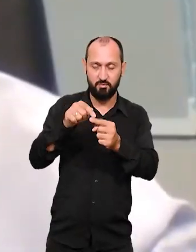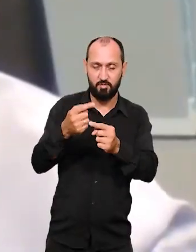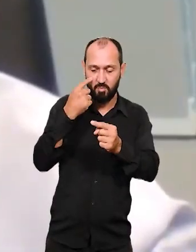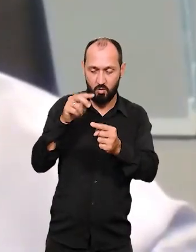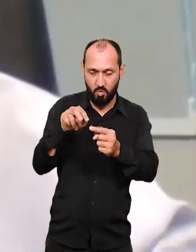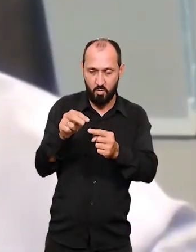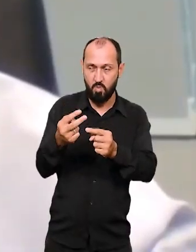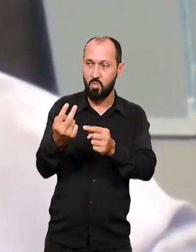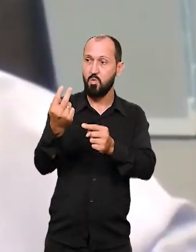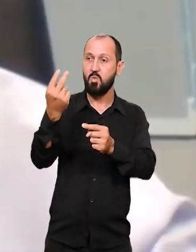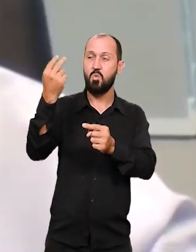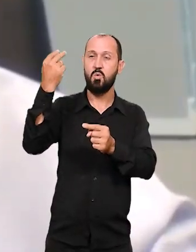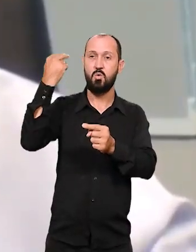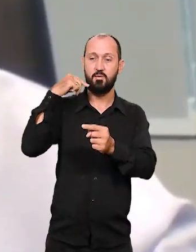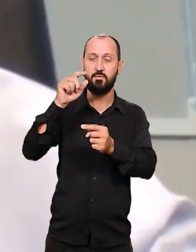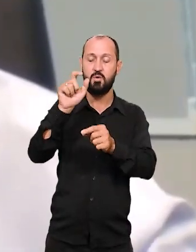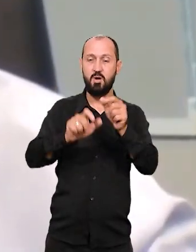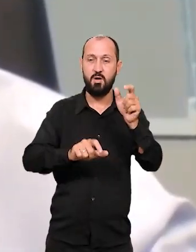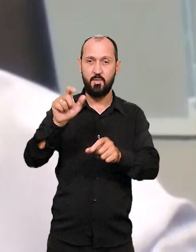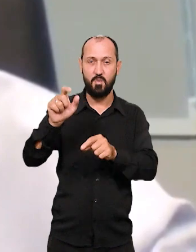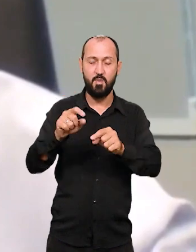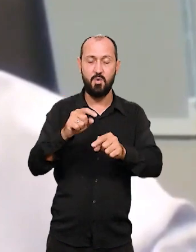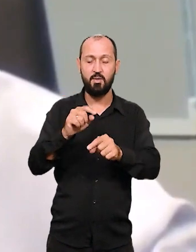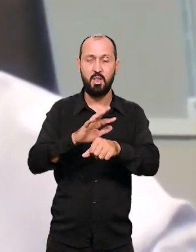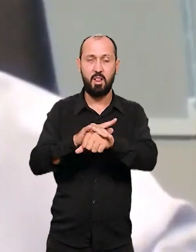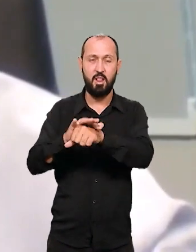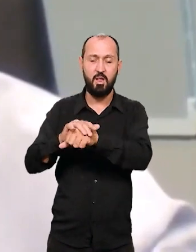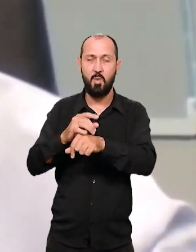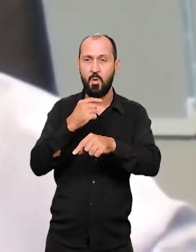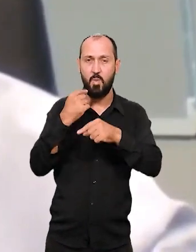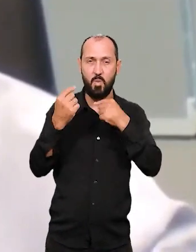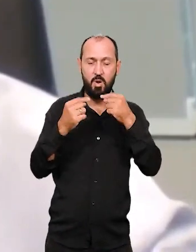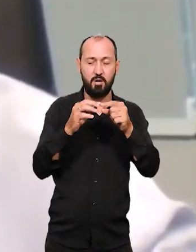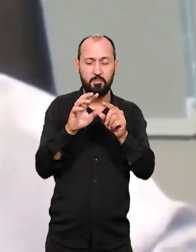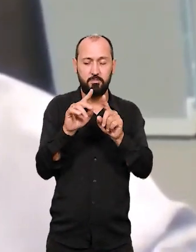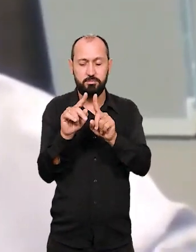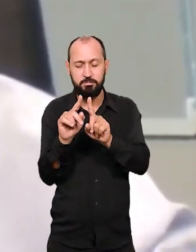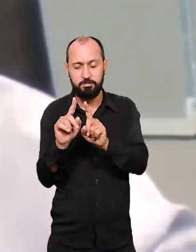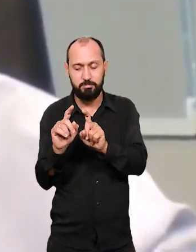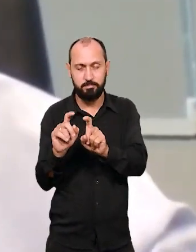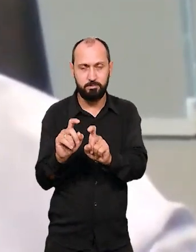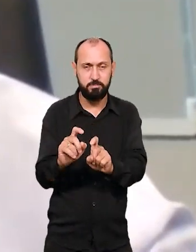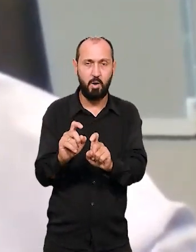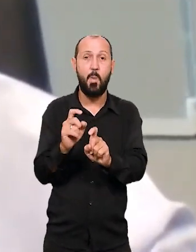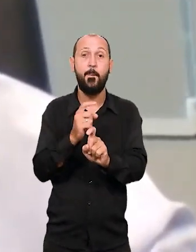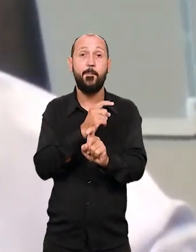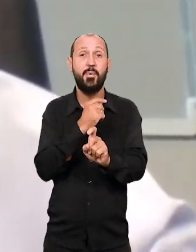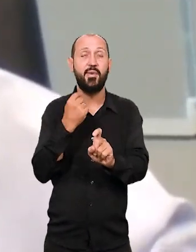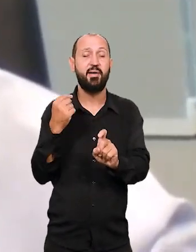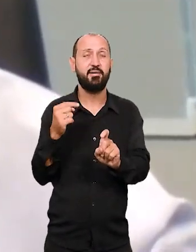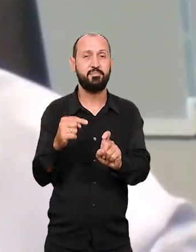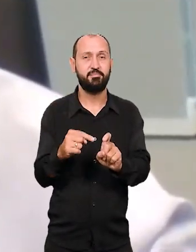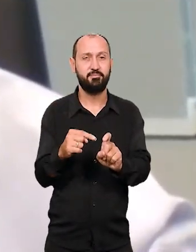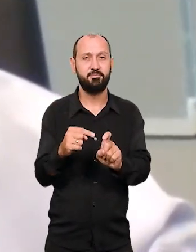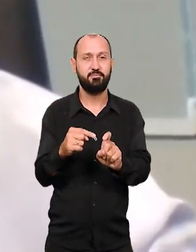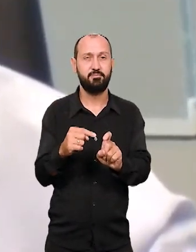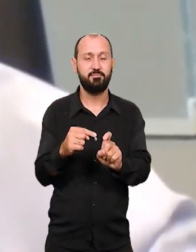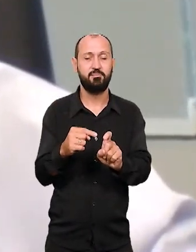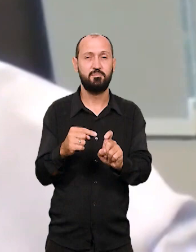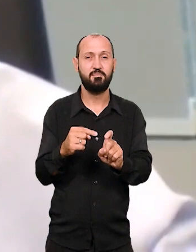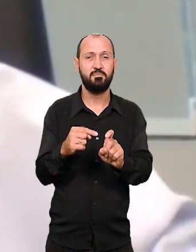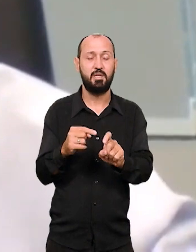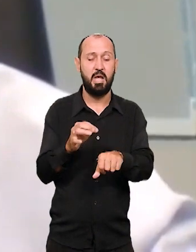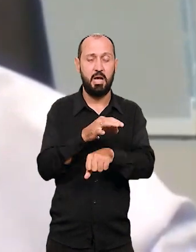primeira coisa que a gente viu foram as pessoas doentes, elas adoecendo, morrendo, com uma